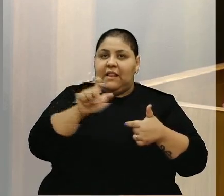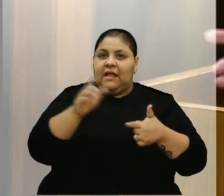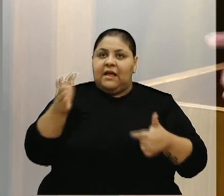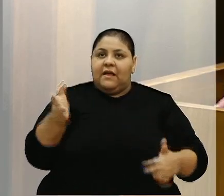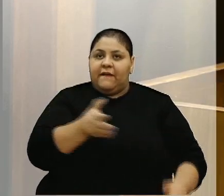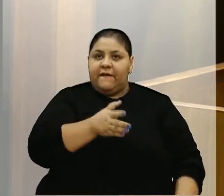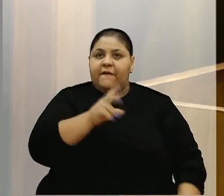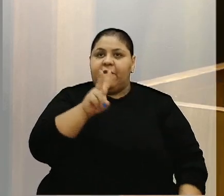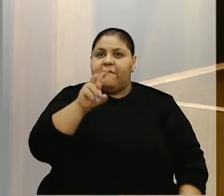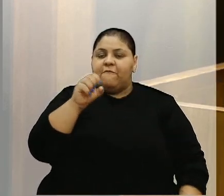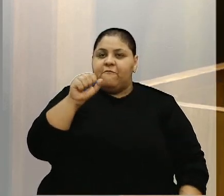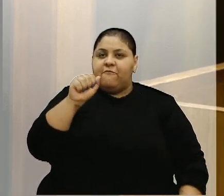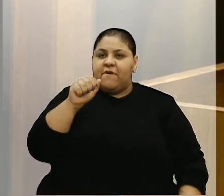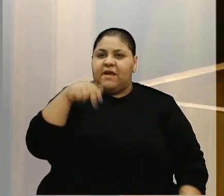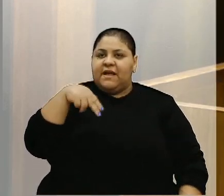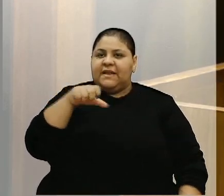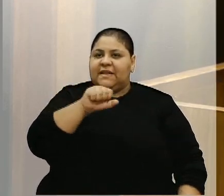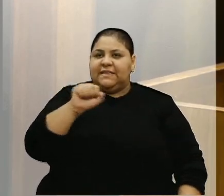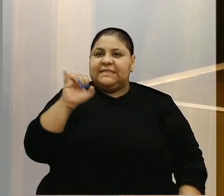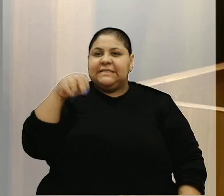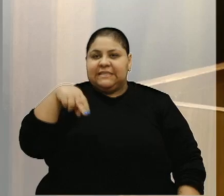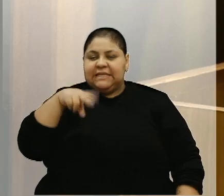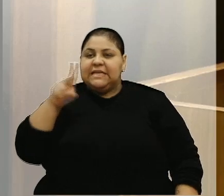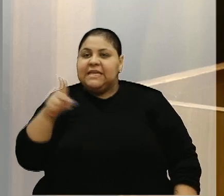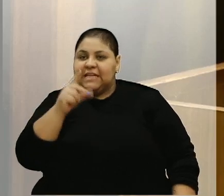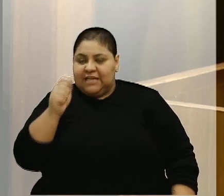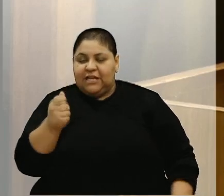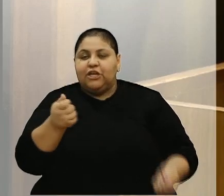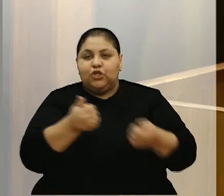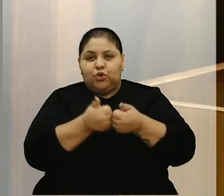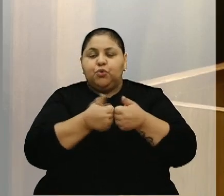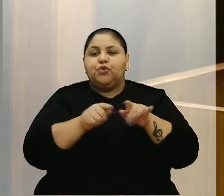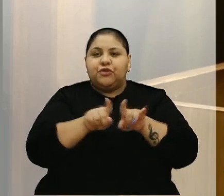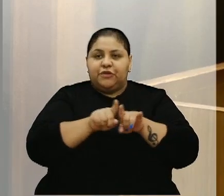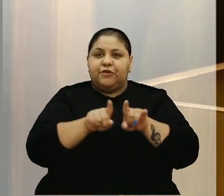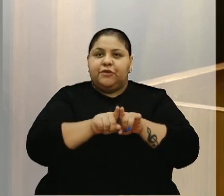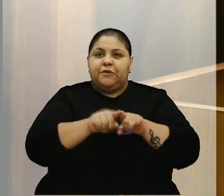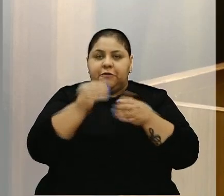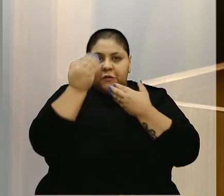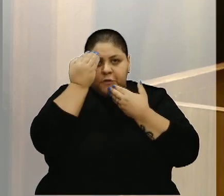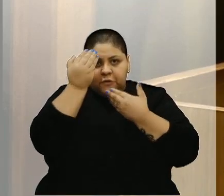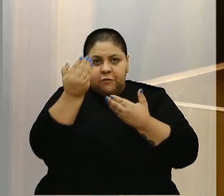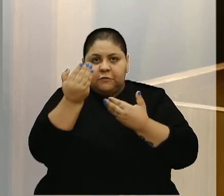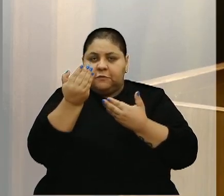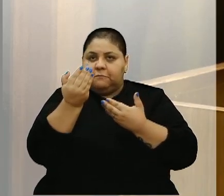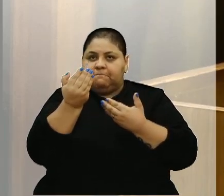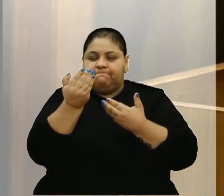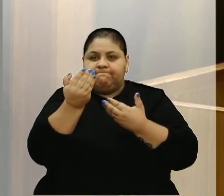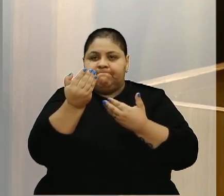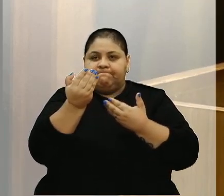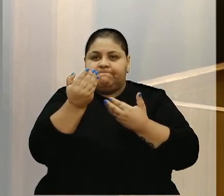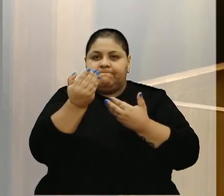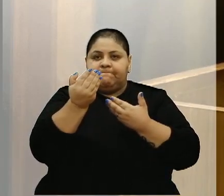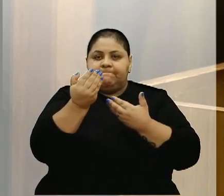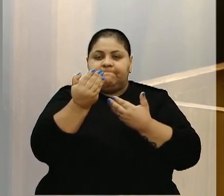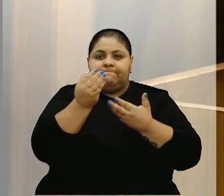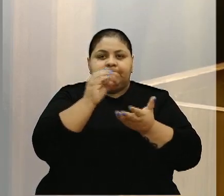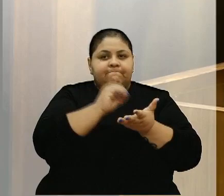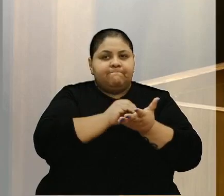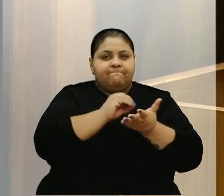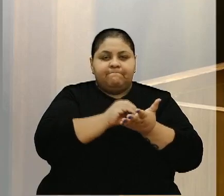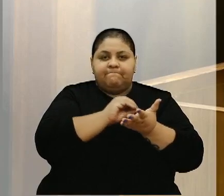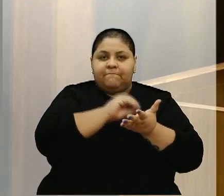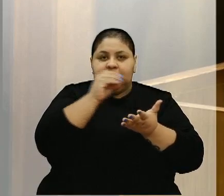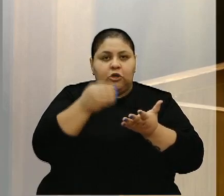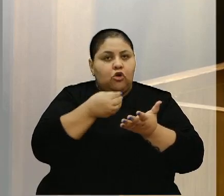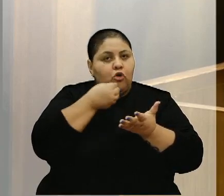a Vanessinha, que estava aqui há pouco agora, também. Meu muito obrigado. Sem vocês, nesta casa, certamente